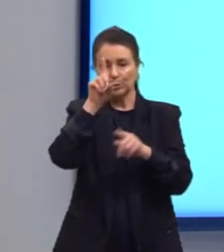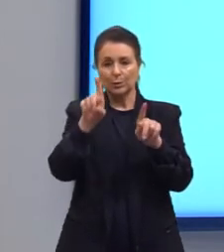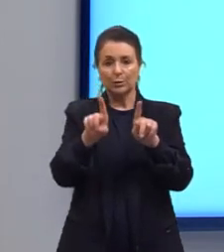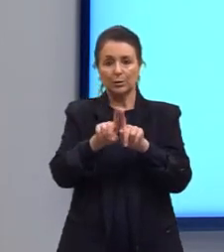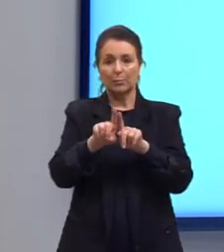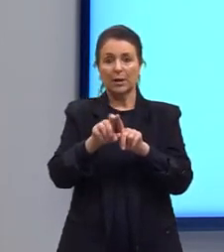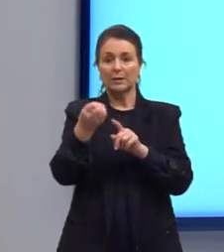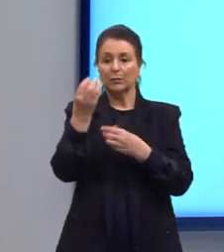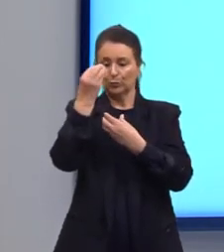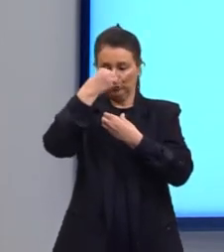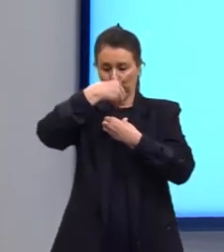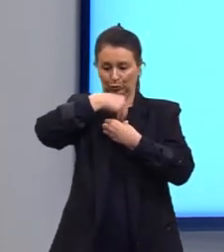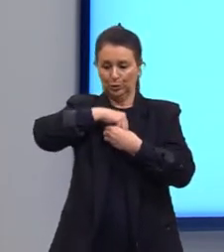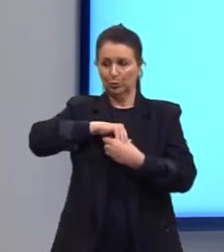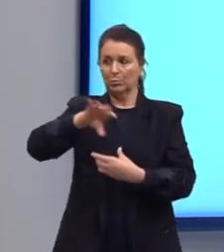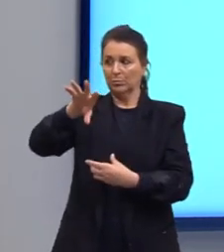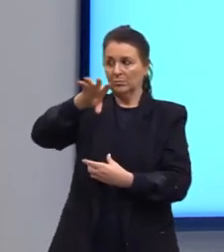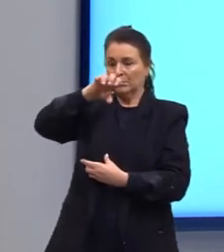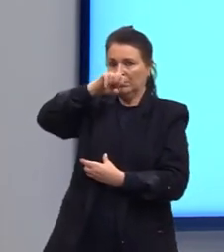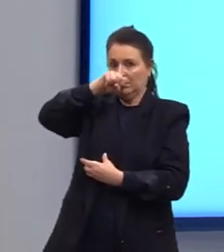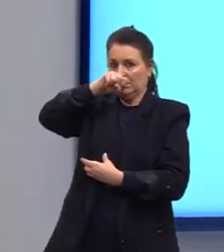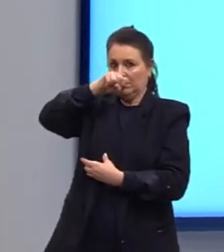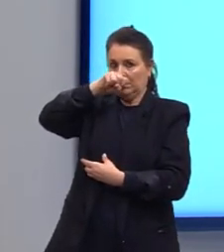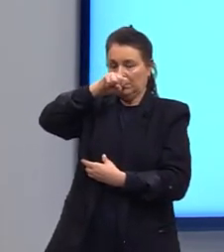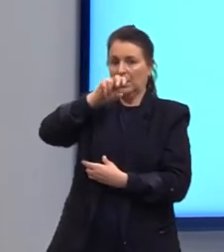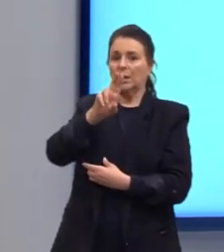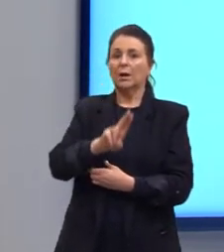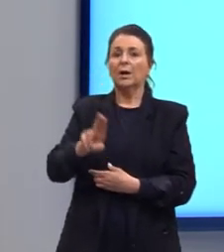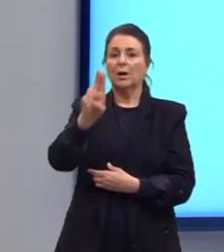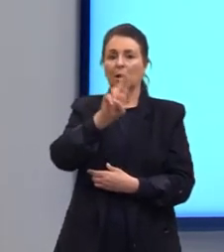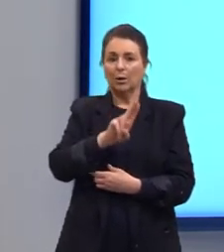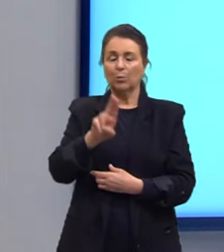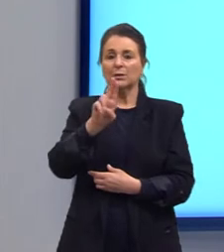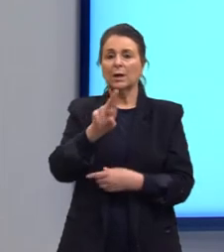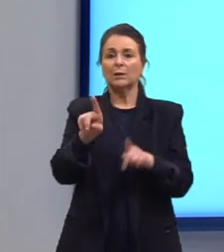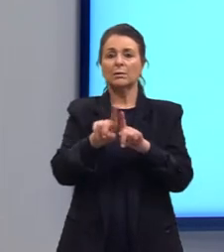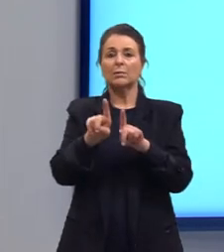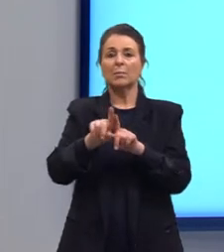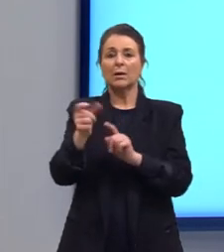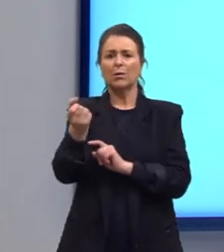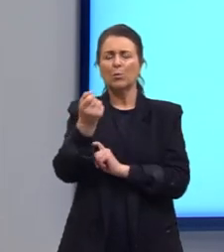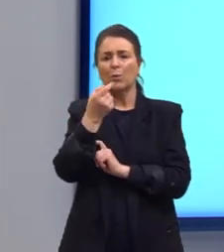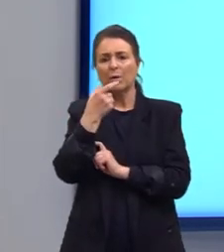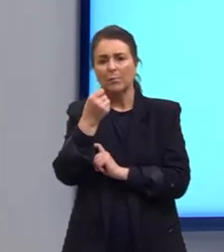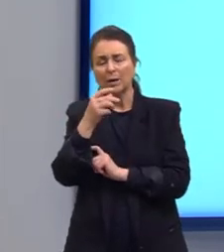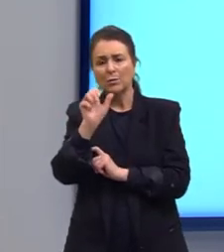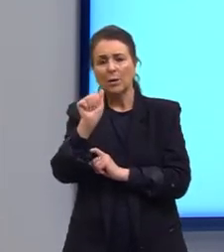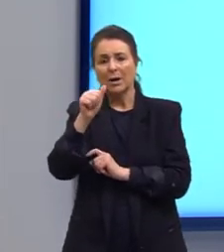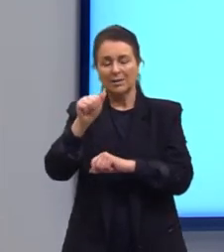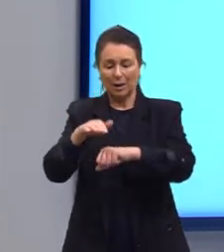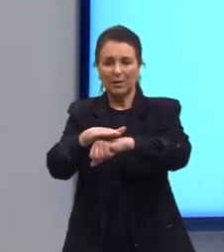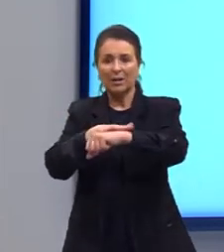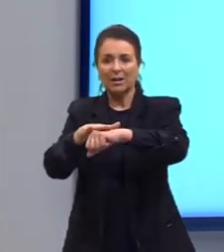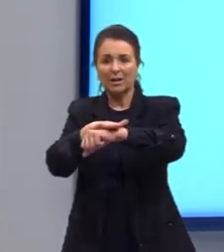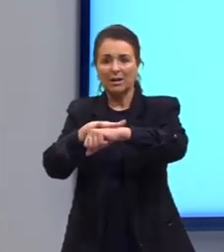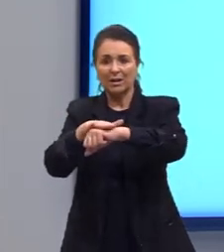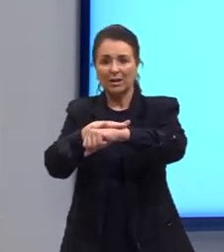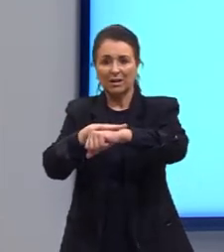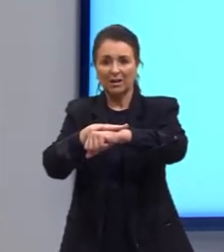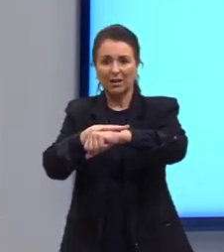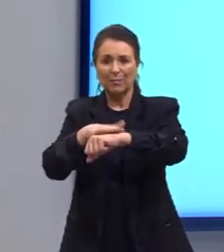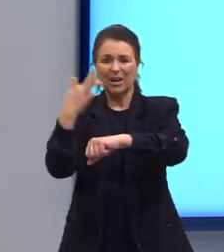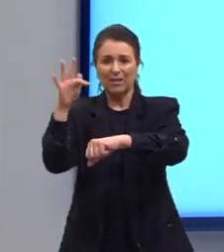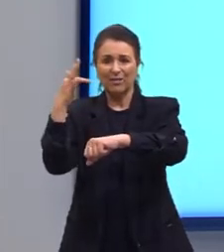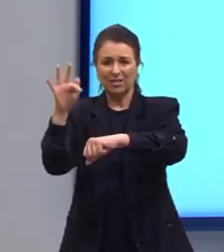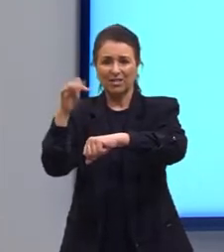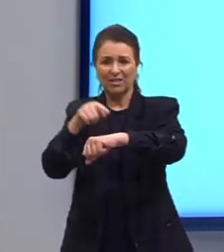ingerido ou inalado aí ele é utilizado como um analgésico de uso externos de contato e o CFC